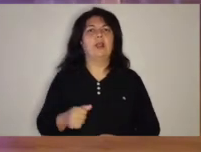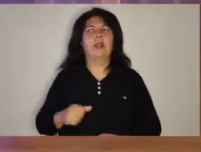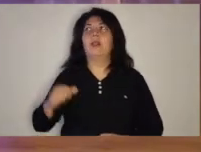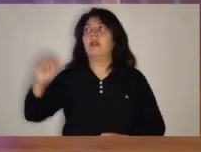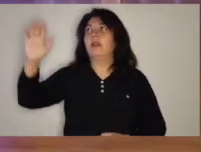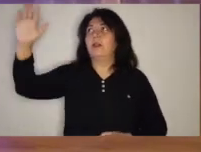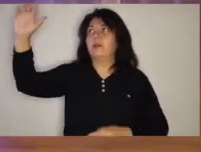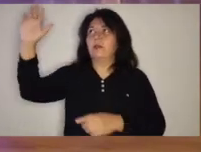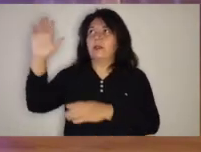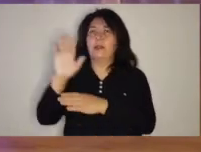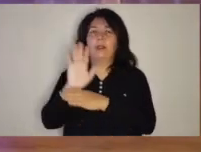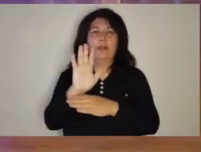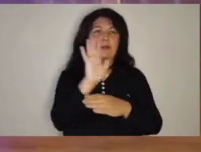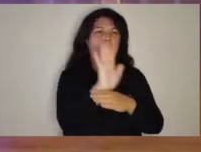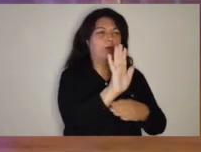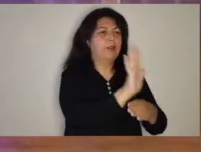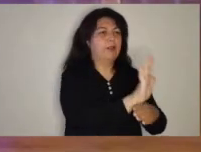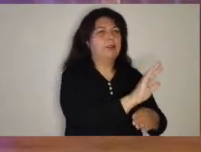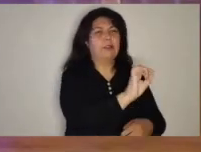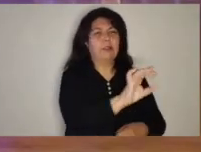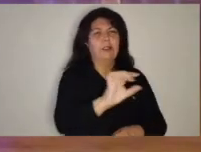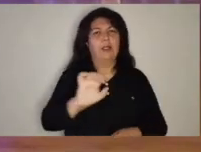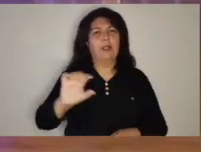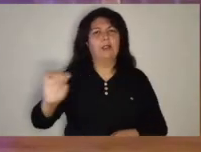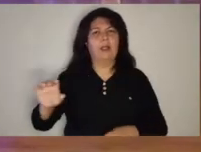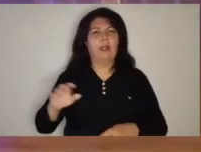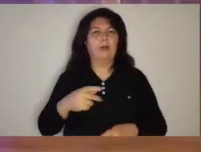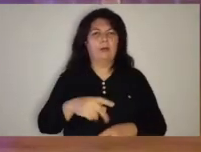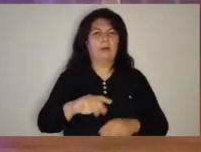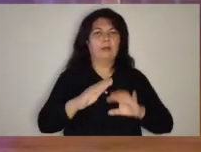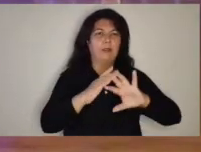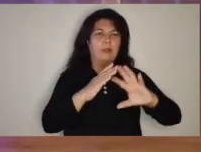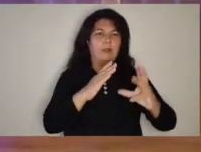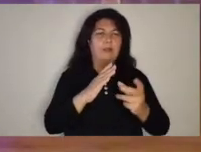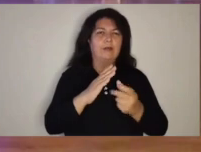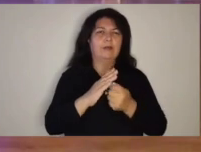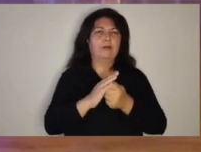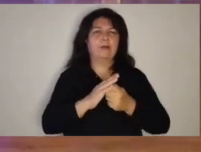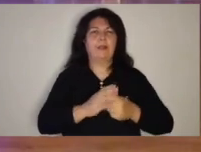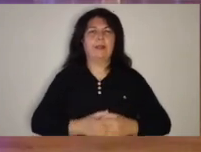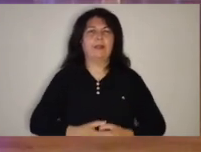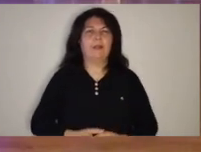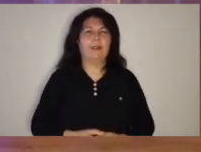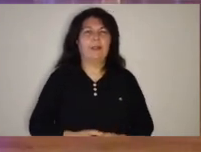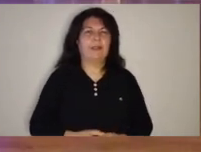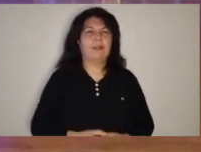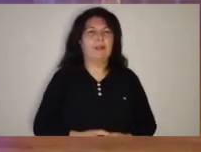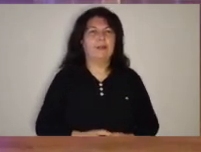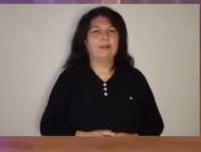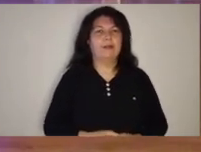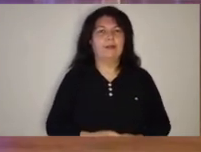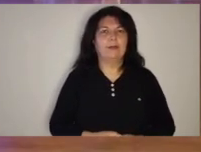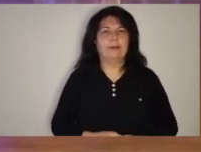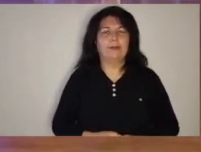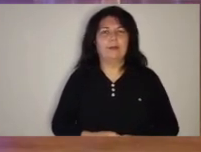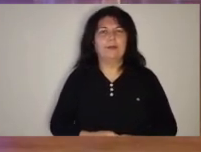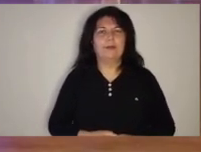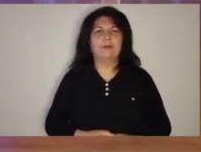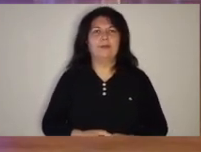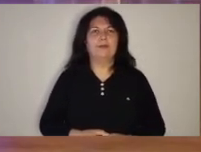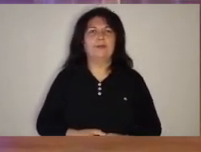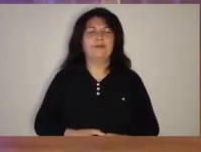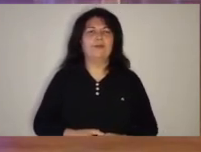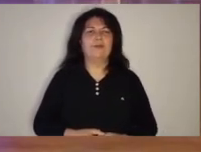Senhor vela e zela pela sua casa, pela sua igreja. O Senhor não tem prazer em nenhum